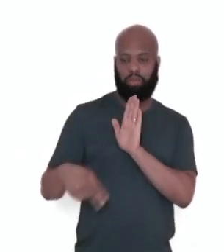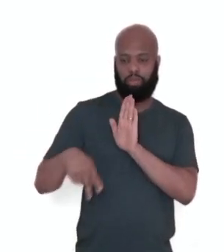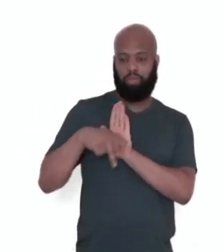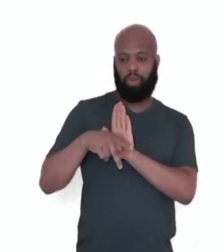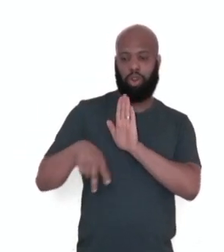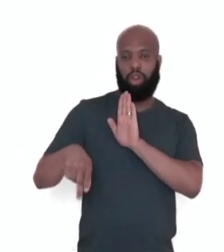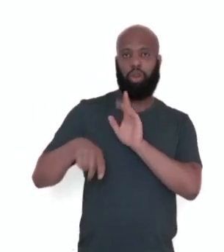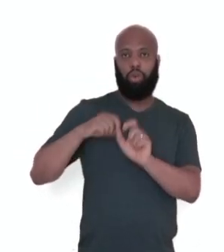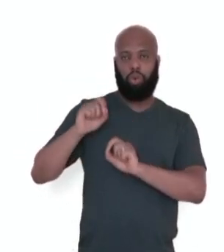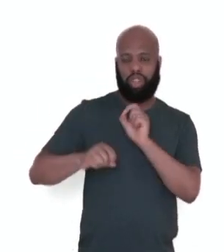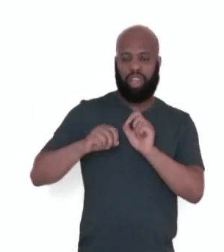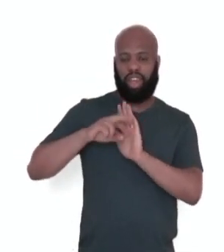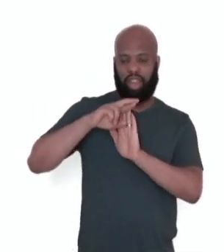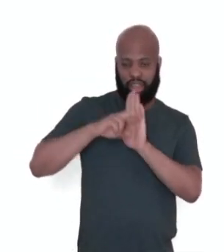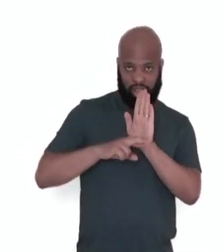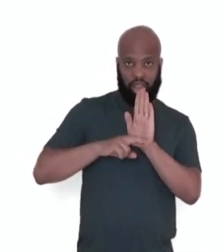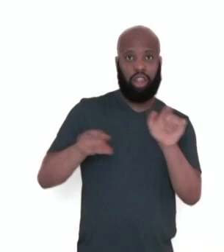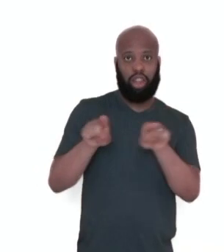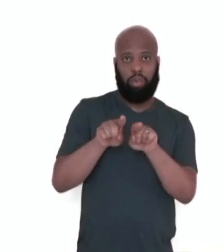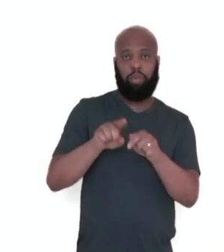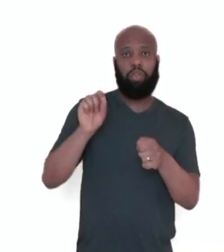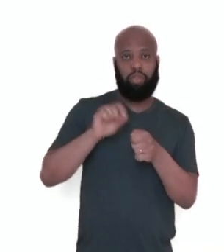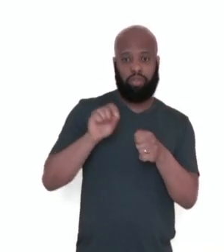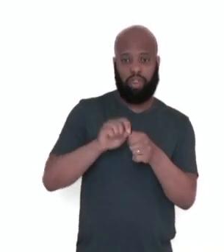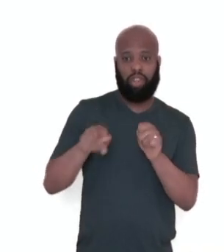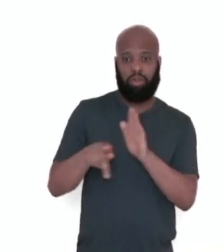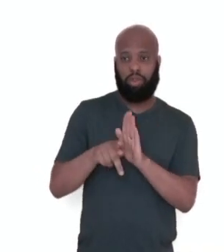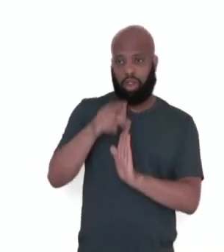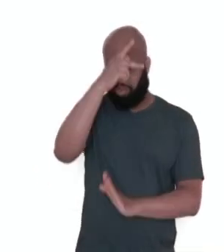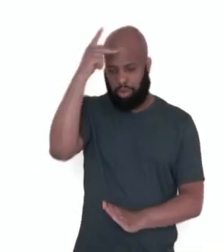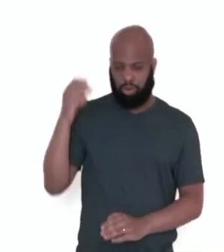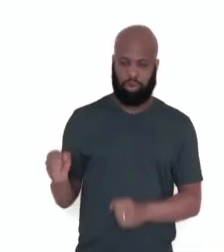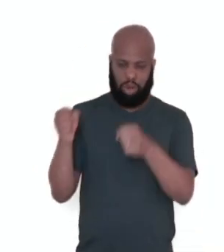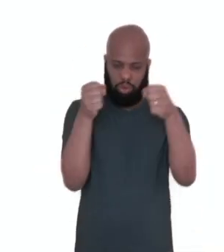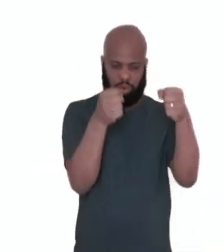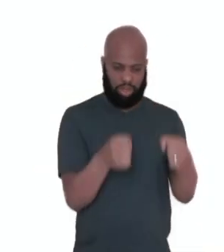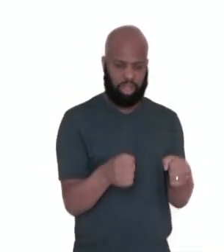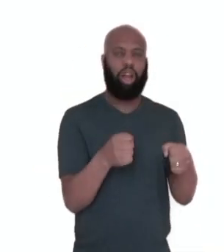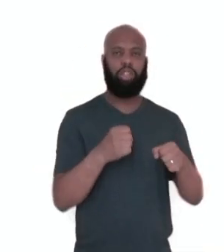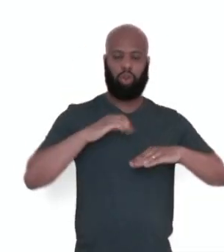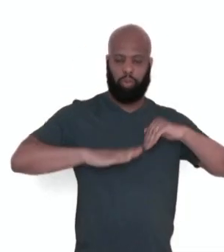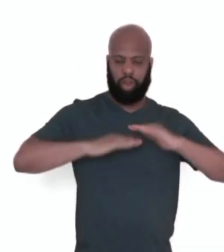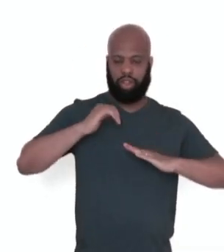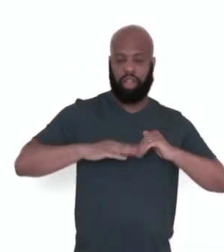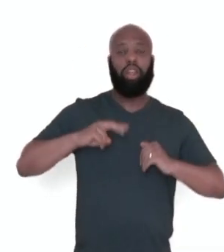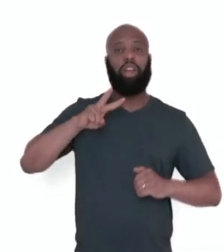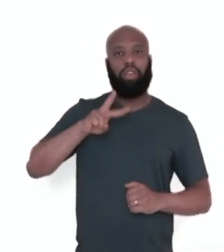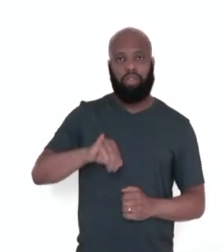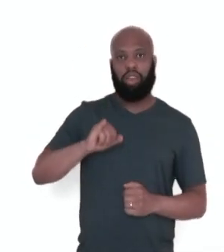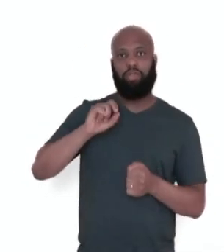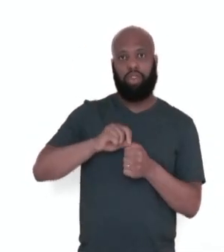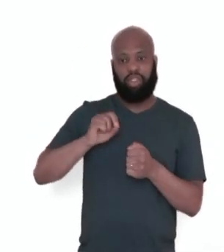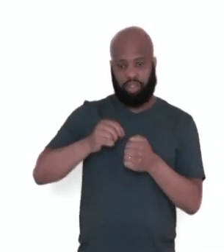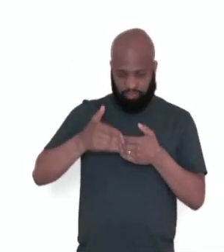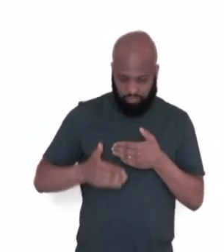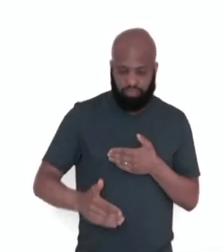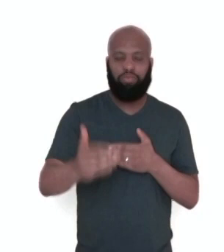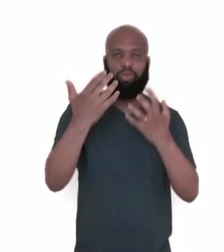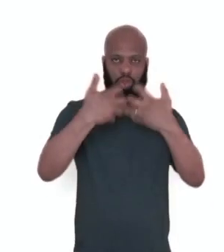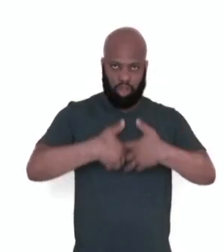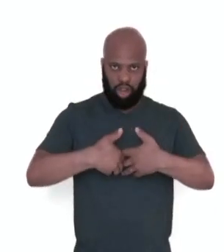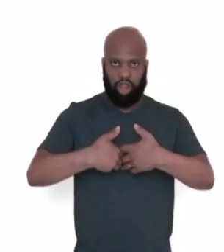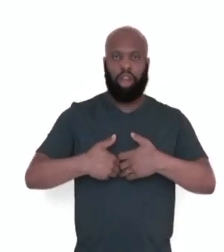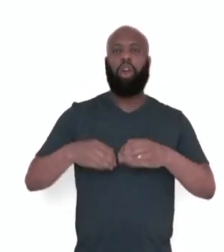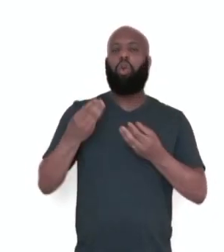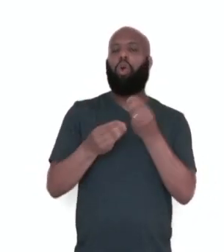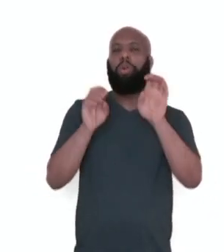do ato normativo e estabelecidas pelas autoridades competentes para o efeito. Então, a estrutura do